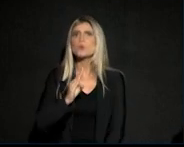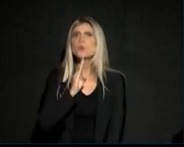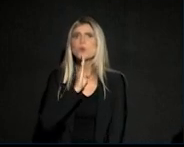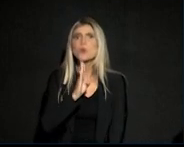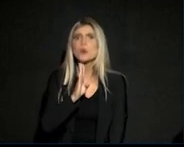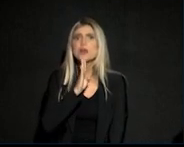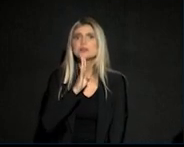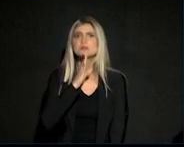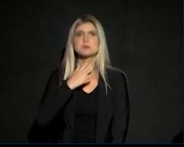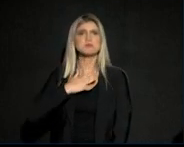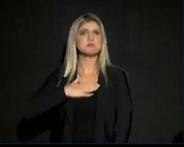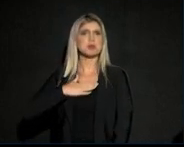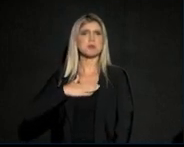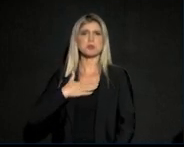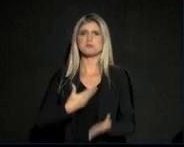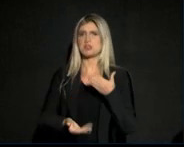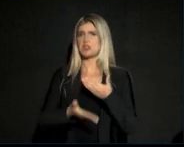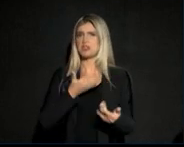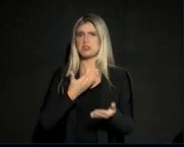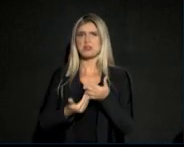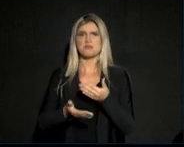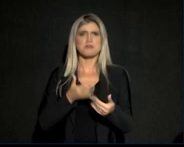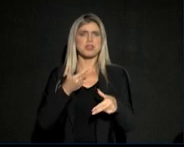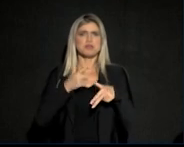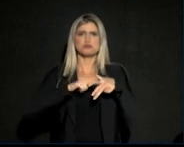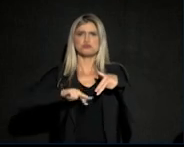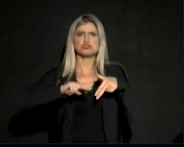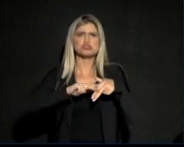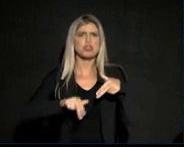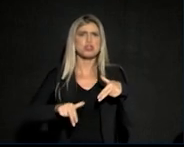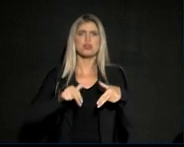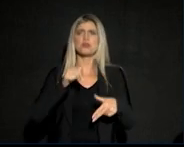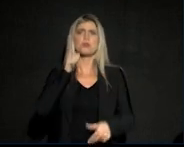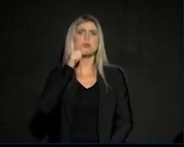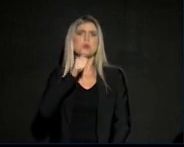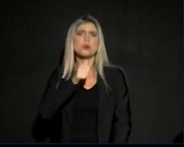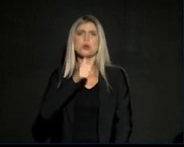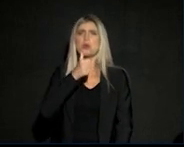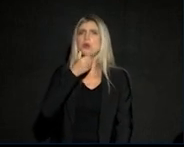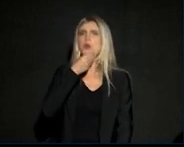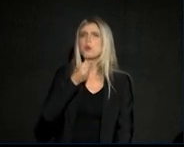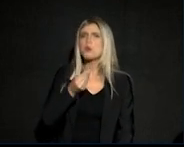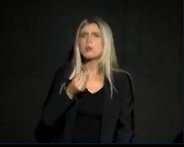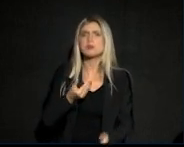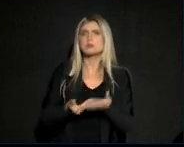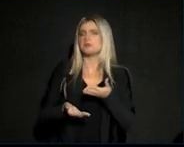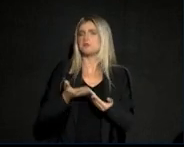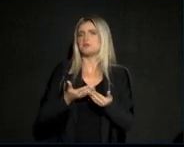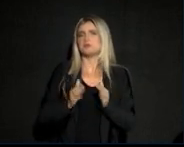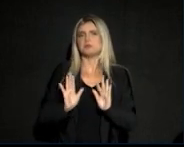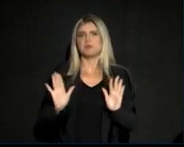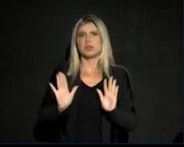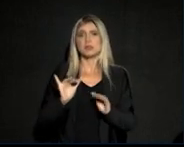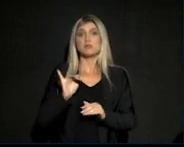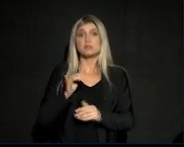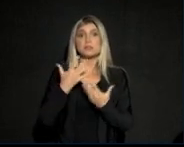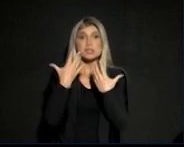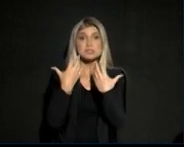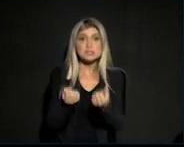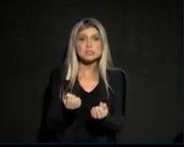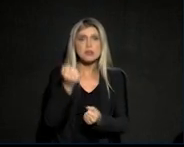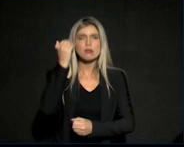conhecimento para mim não tem a ver com o gênero Então você reconhecer que existem Barreiras e para as mulheres